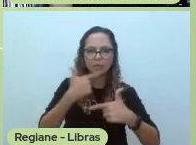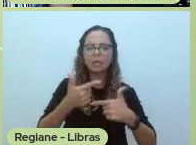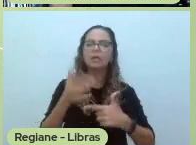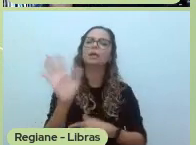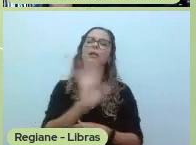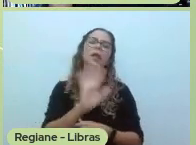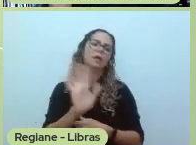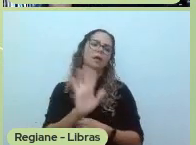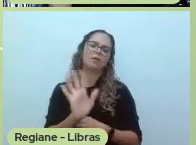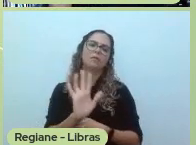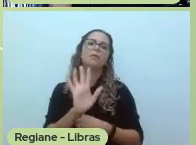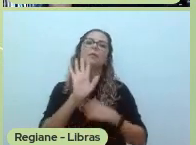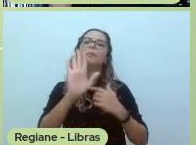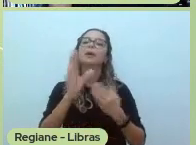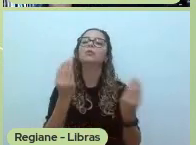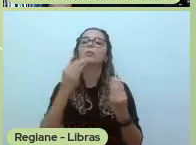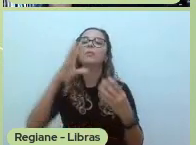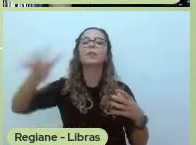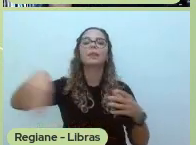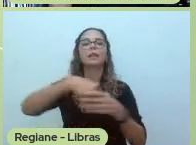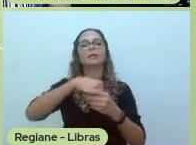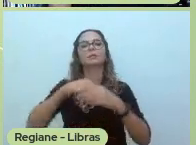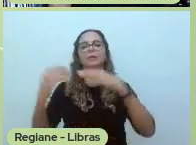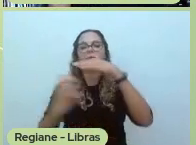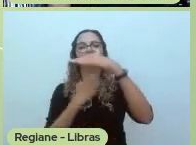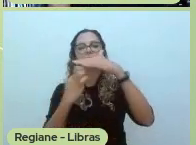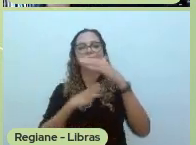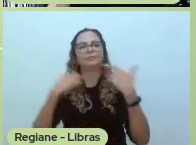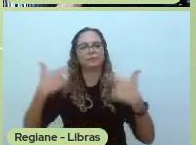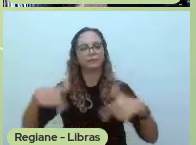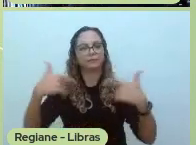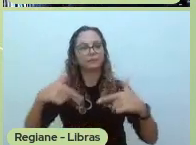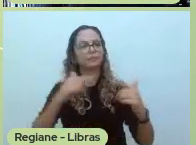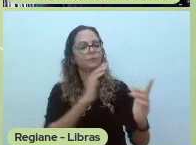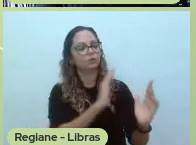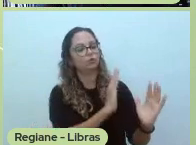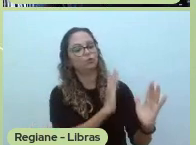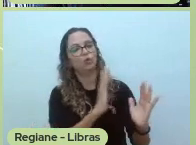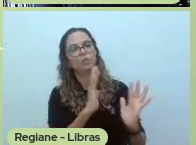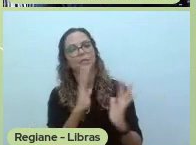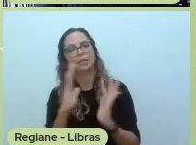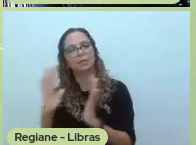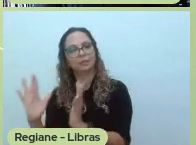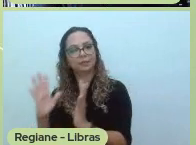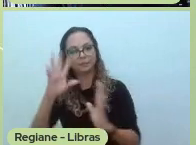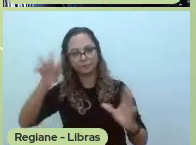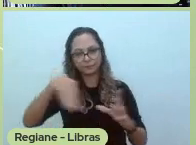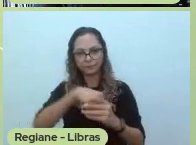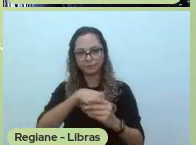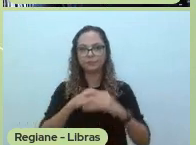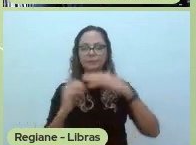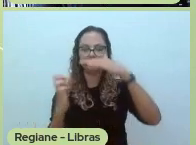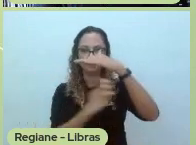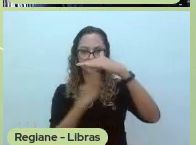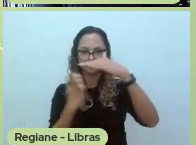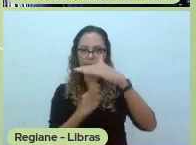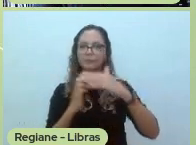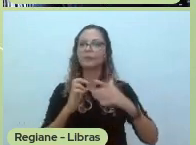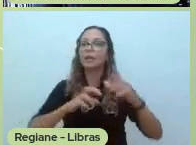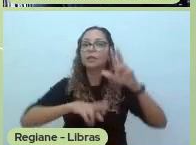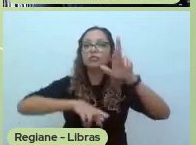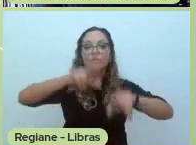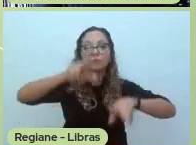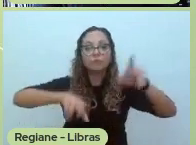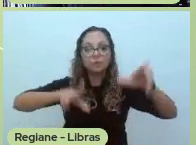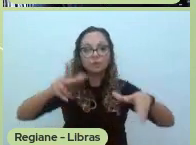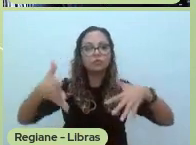das pessoas dentro da empresa, na jornada do nosso colaborador, e trabalhado a diversidade e inclusão em toda essa jornada. Então, vou te